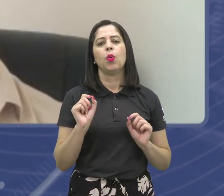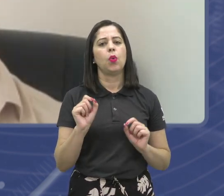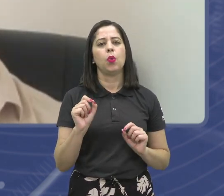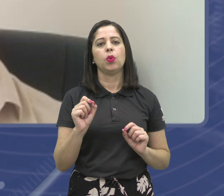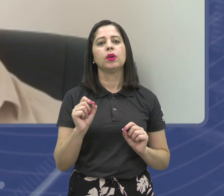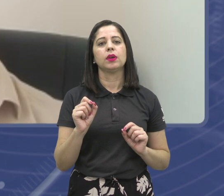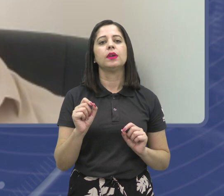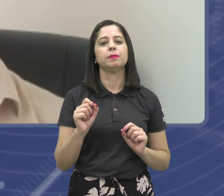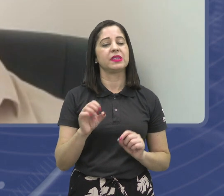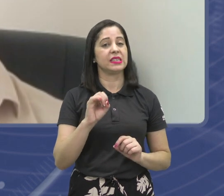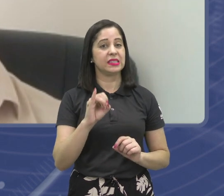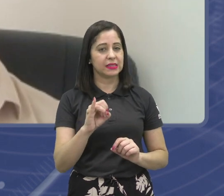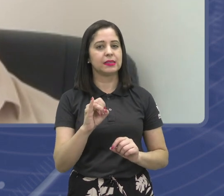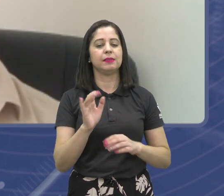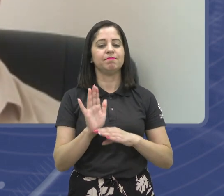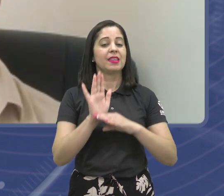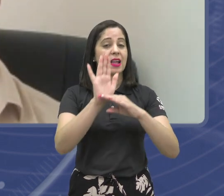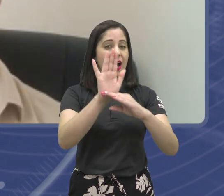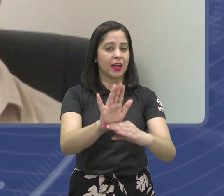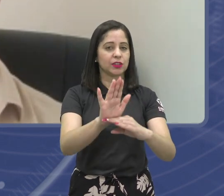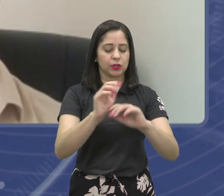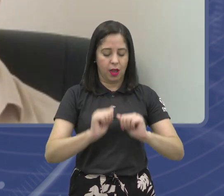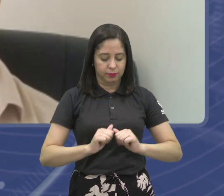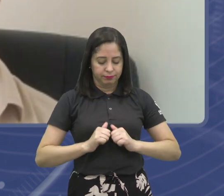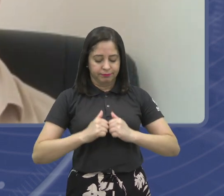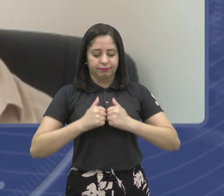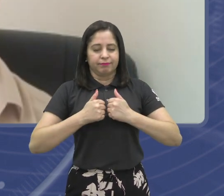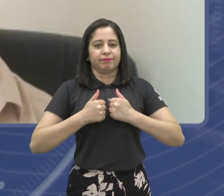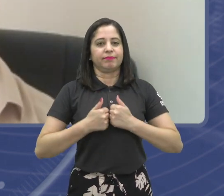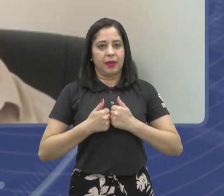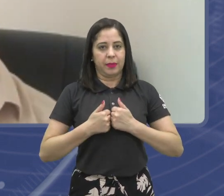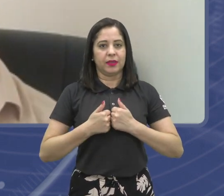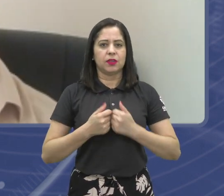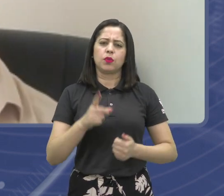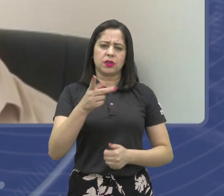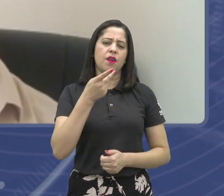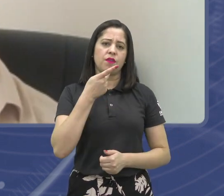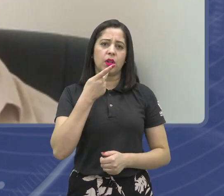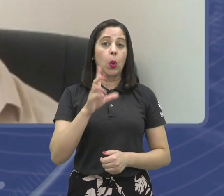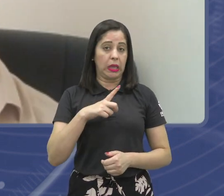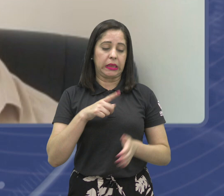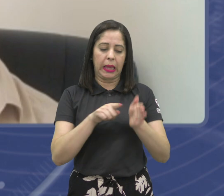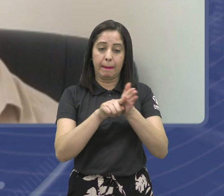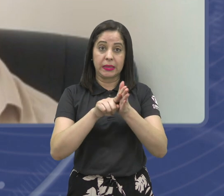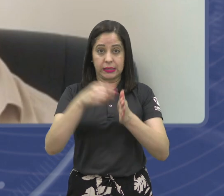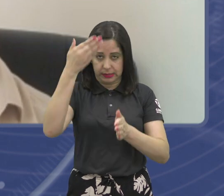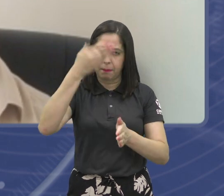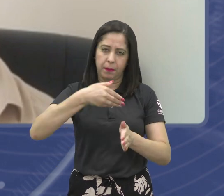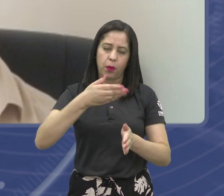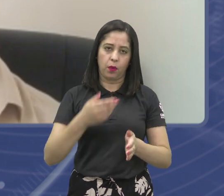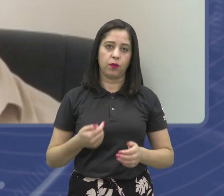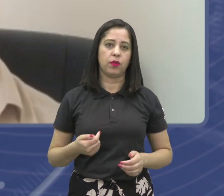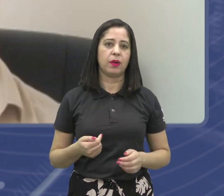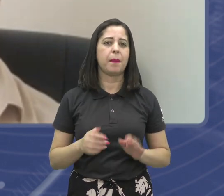diretamente relacionado, é um sinônimo da solidariedade, né? Inclusive, você bem pontuou que há pesquisas que indicam isso. Mas